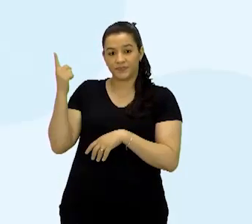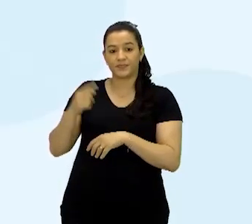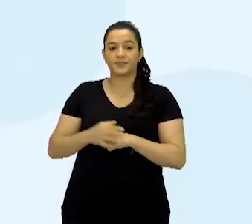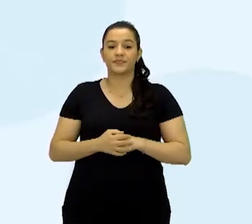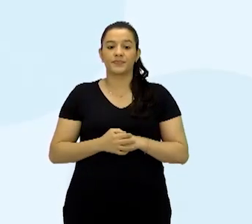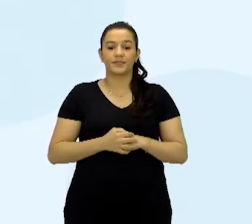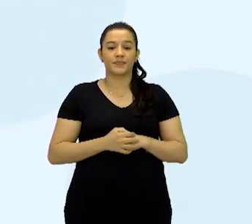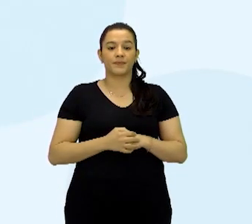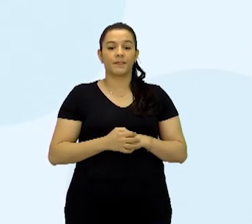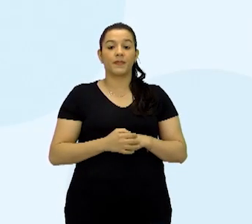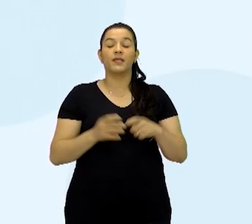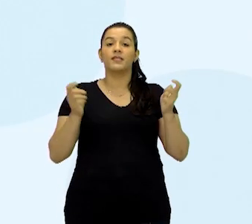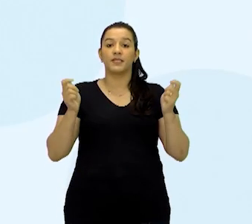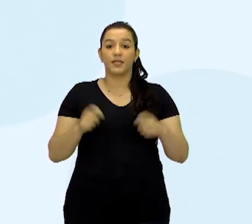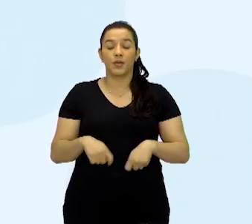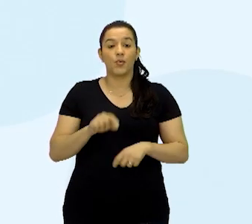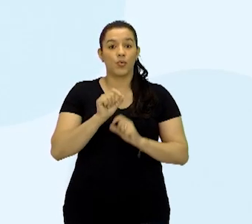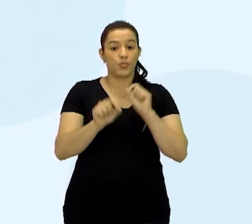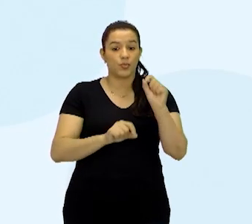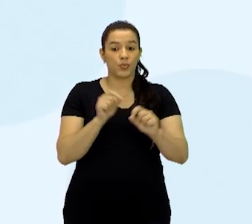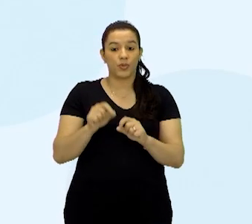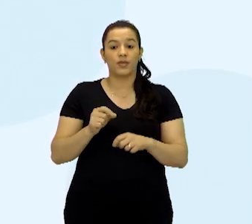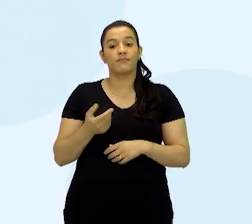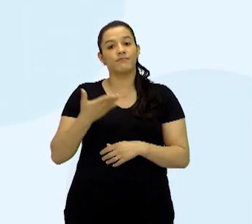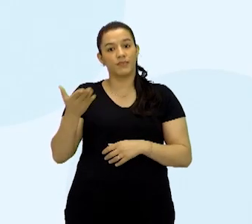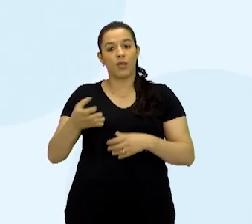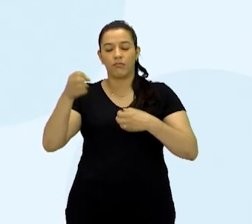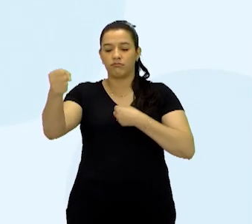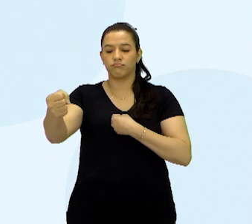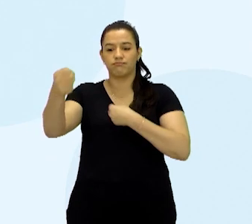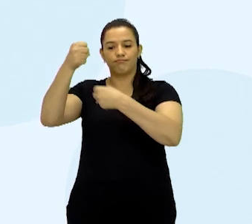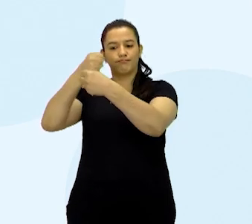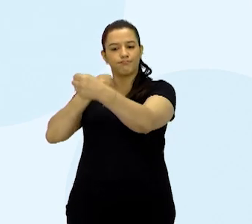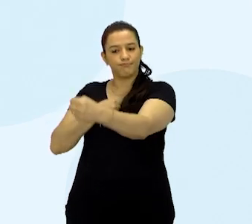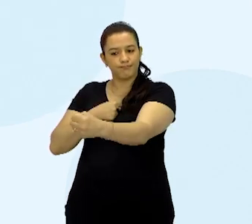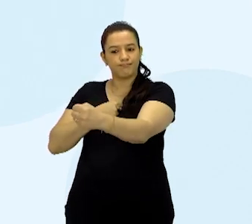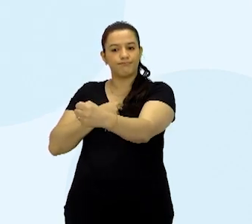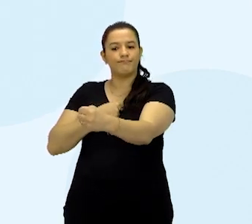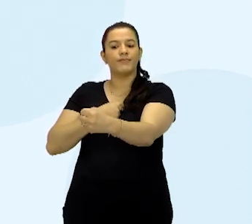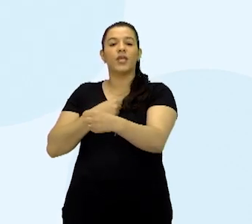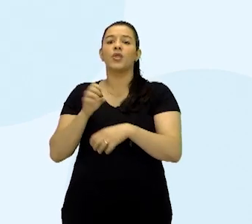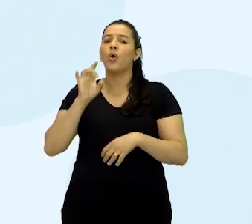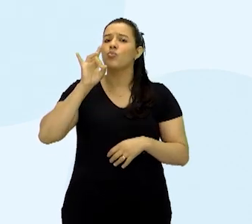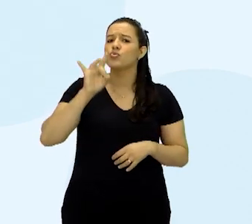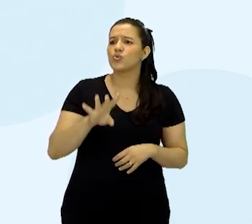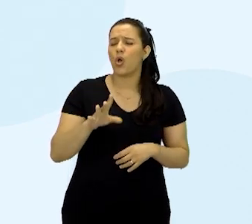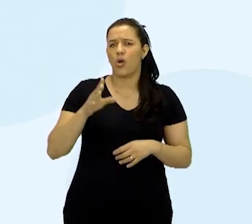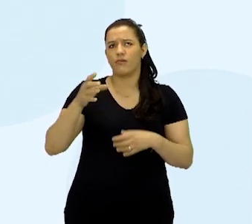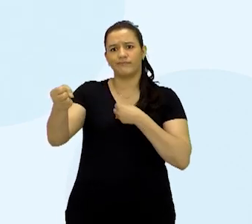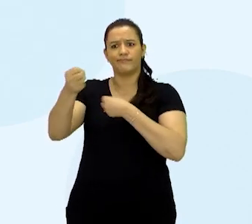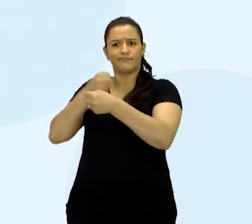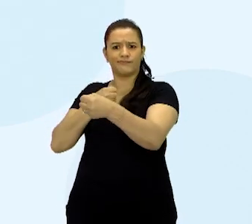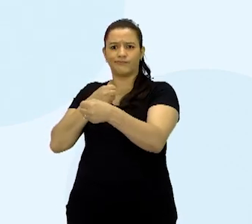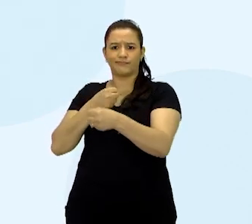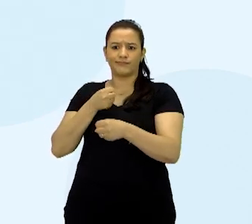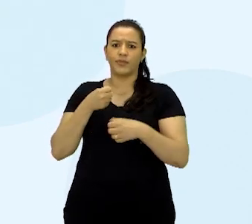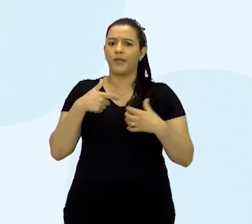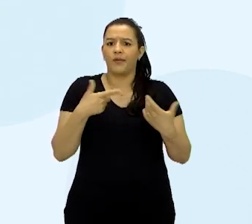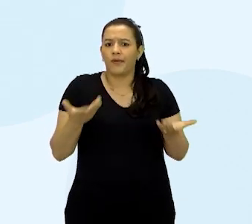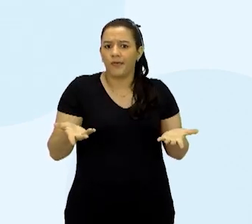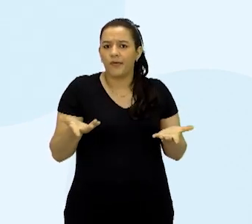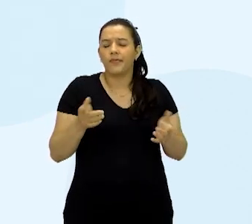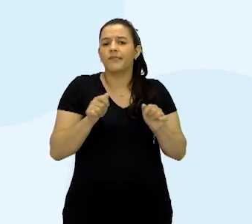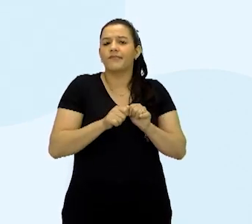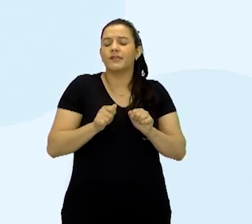assim, olha, empatia é a capacidade de se colocar no lugar do outro, mas não simplesmente se colocar no lugar do outro, mas